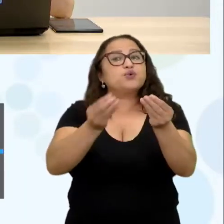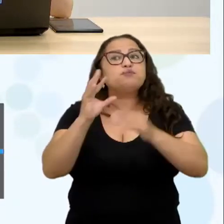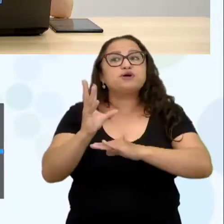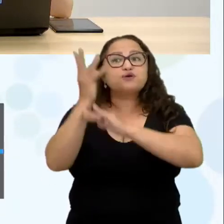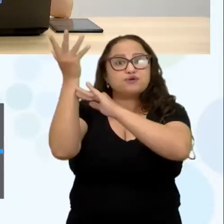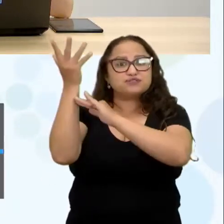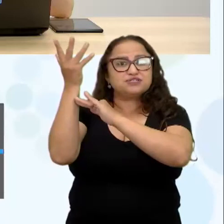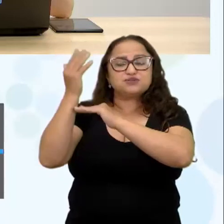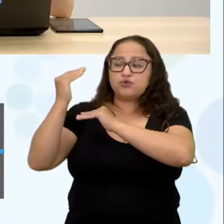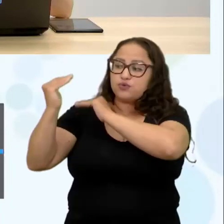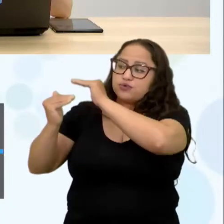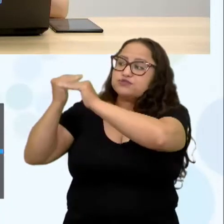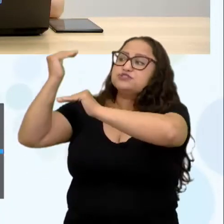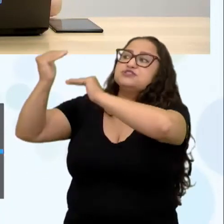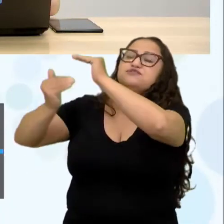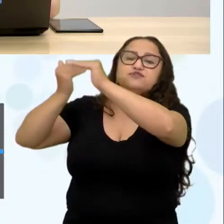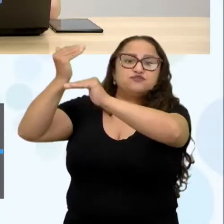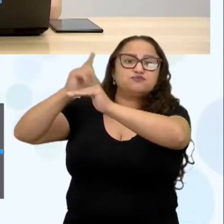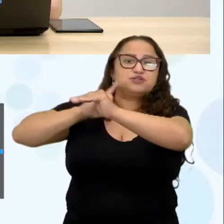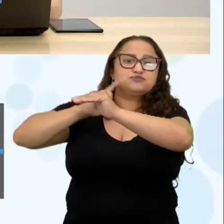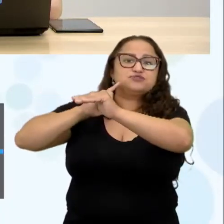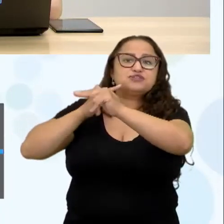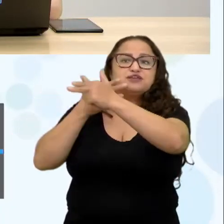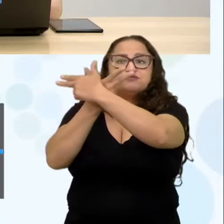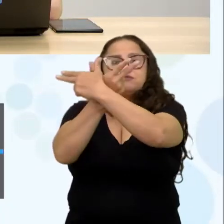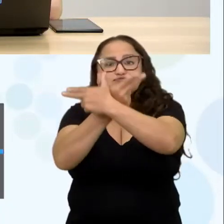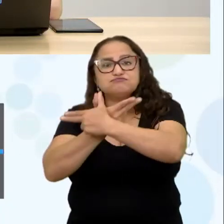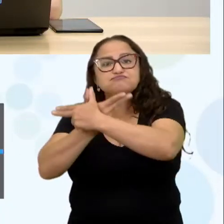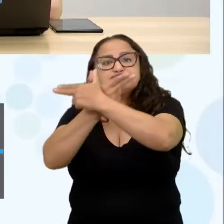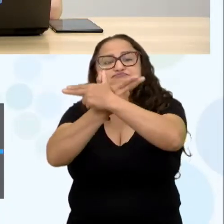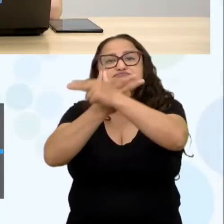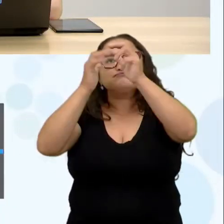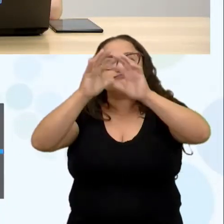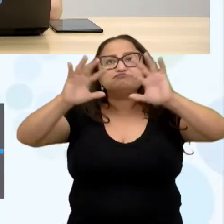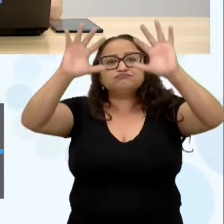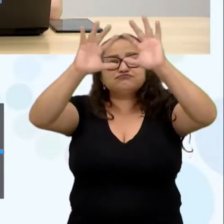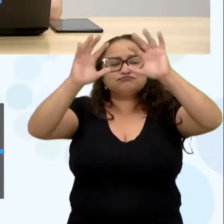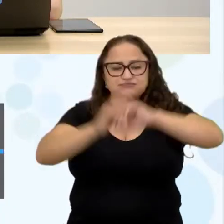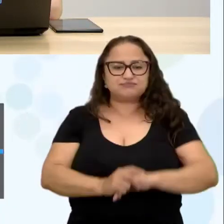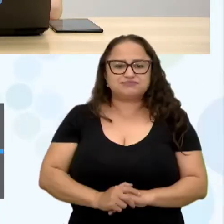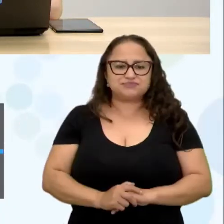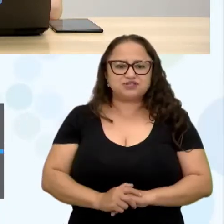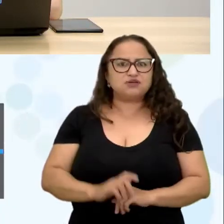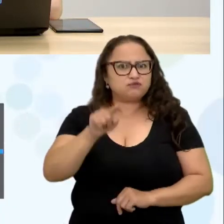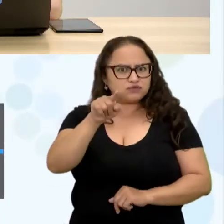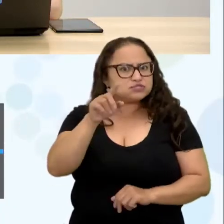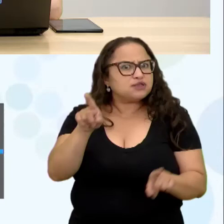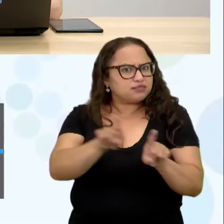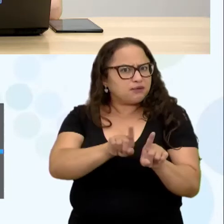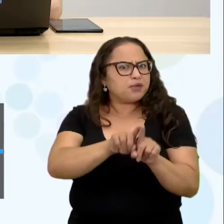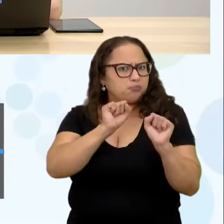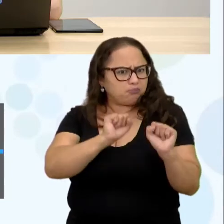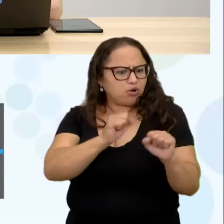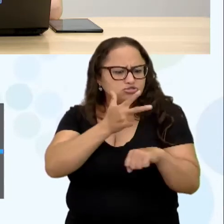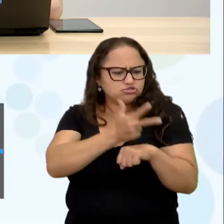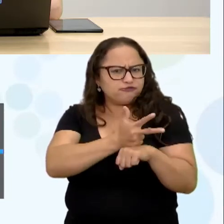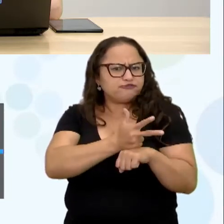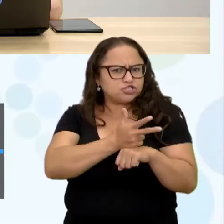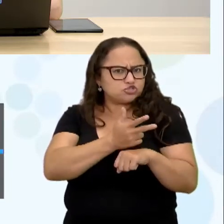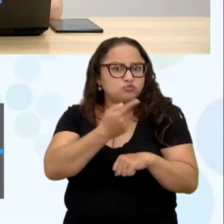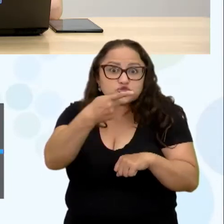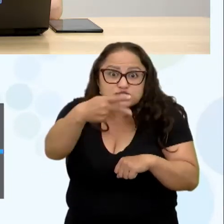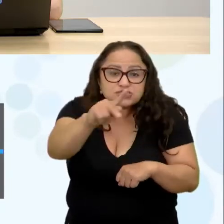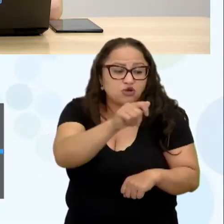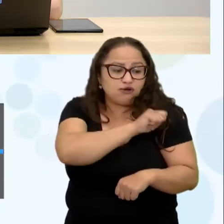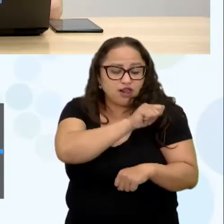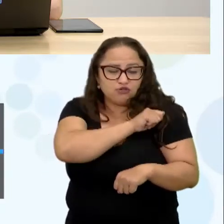essa questão do desenvolvimento espacial, né? Não, legal que os nossos professores podem passar esse vídeo de novo para o estudante